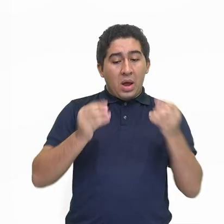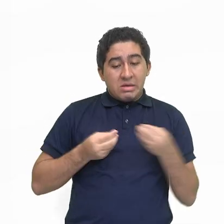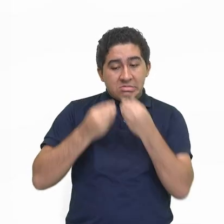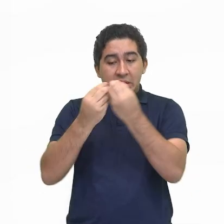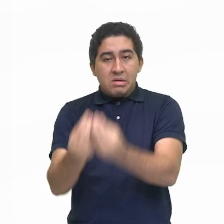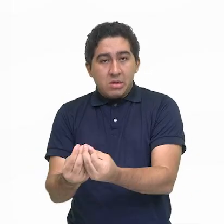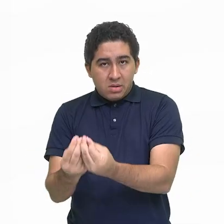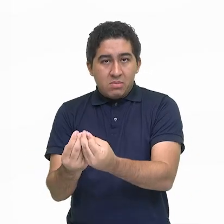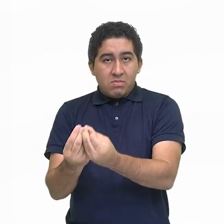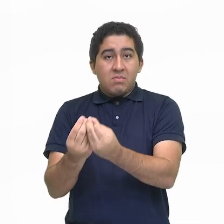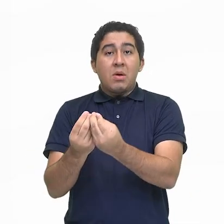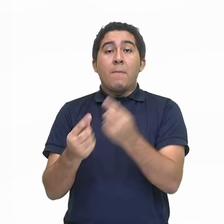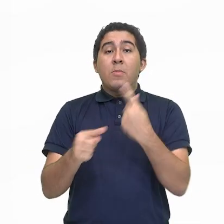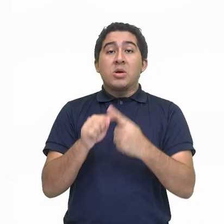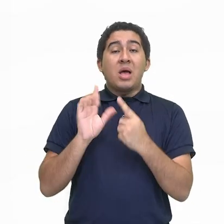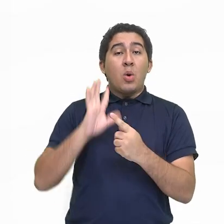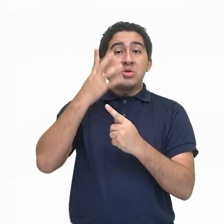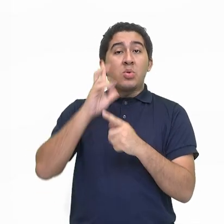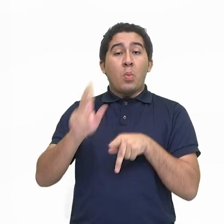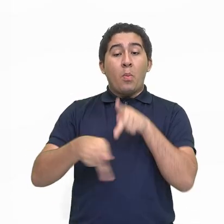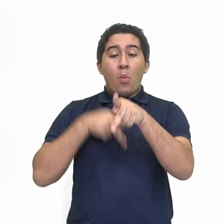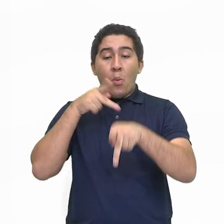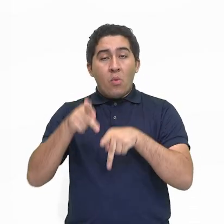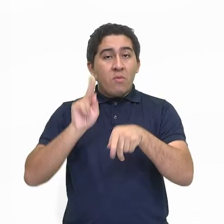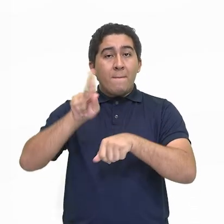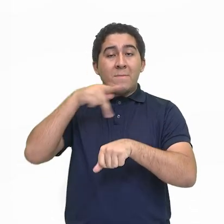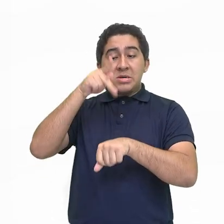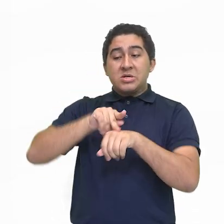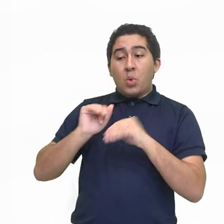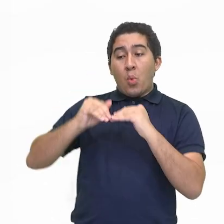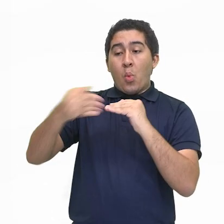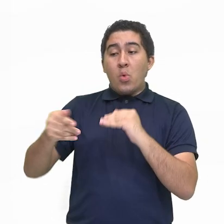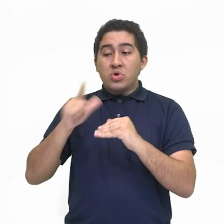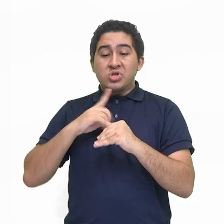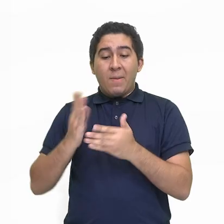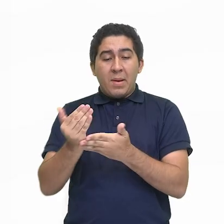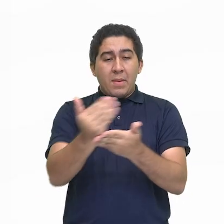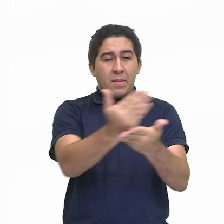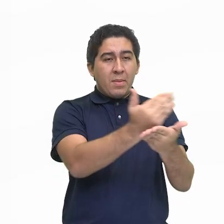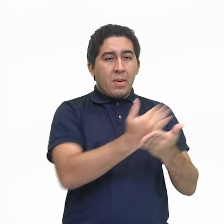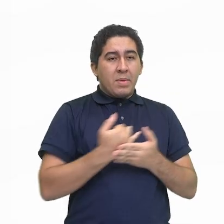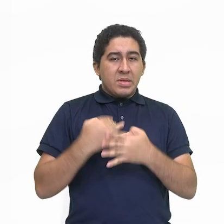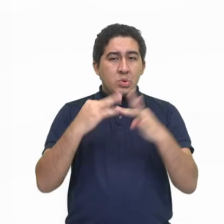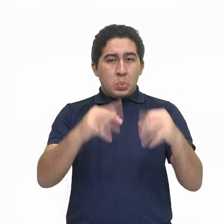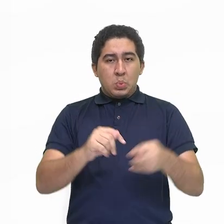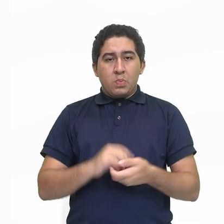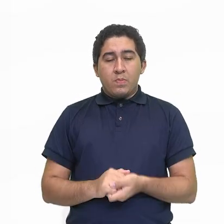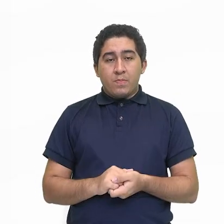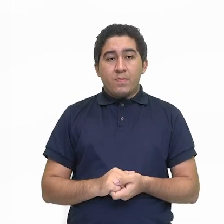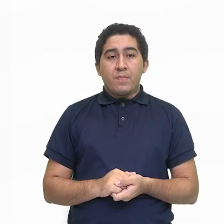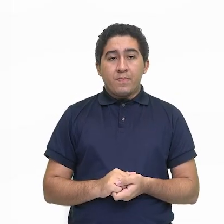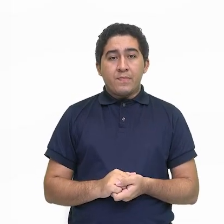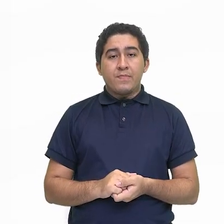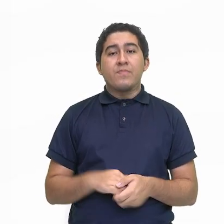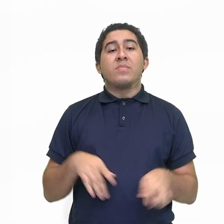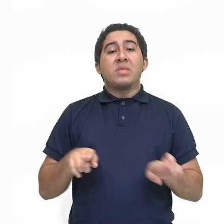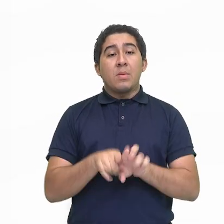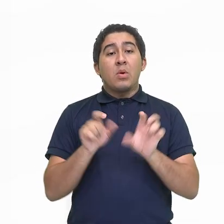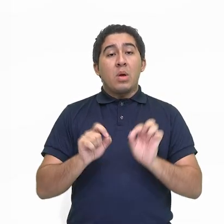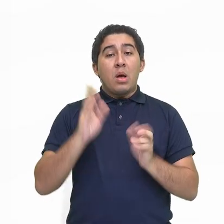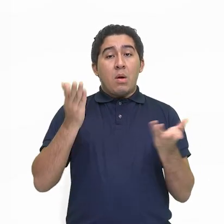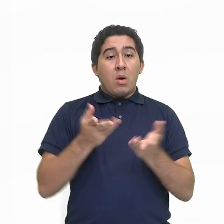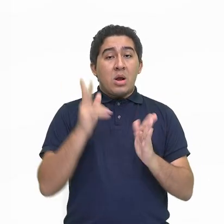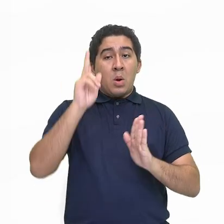chamada internacionalização, que nesse momento estava bastante em evidência. Vamos adiante, vamos lá. Falaremos agora sobre o